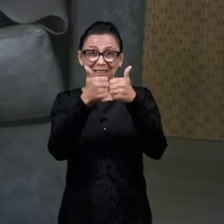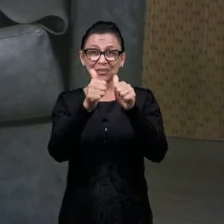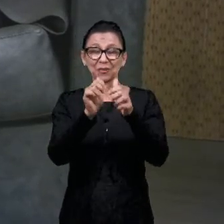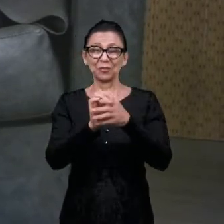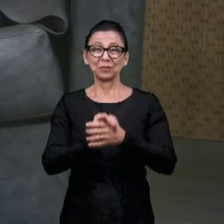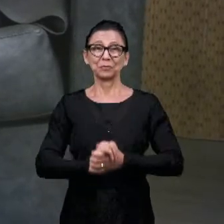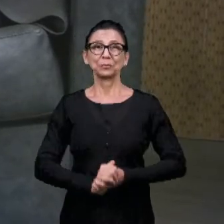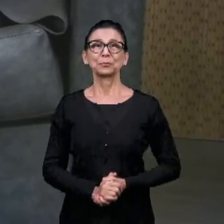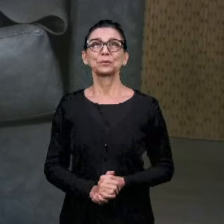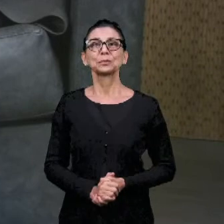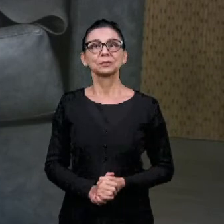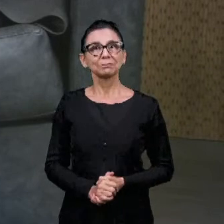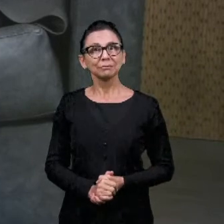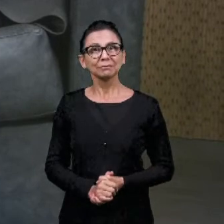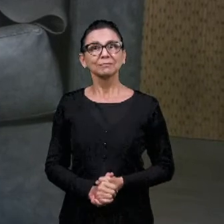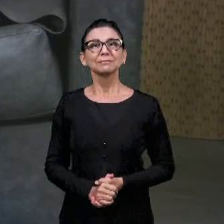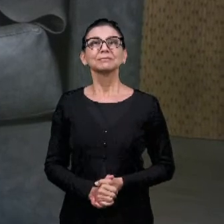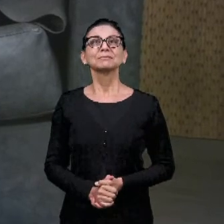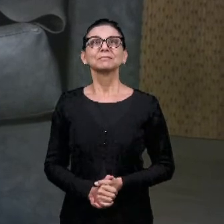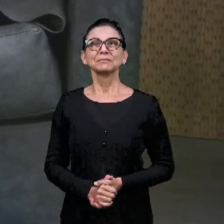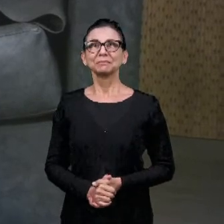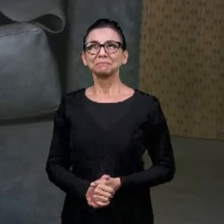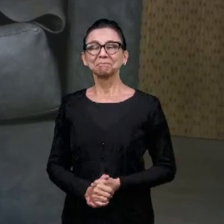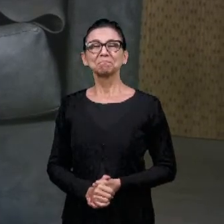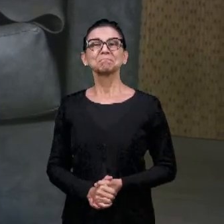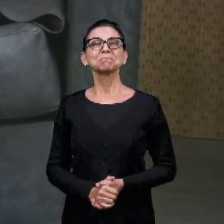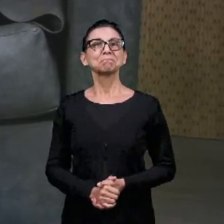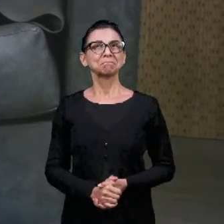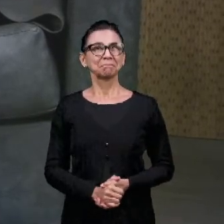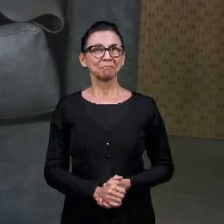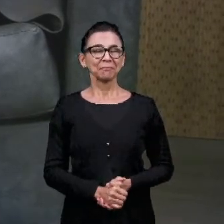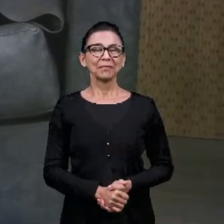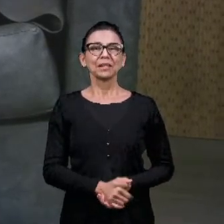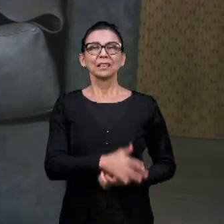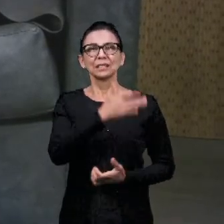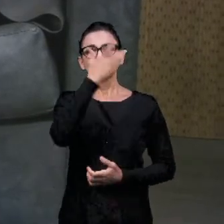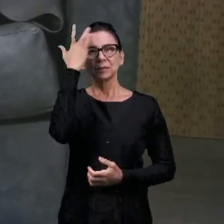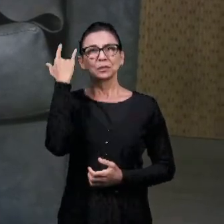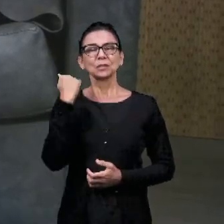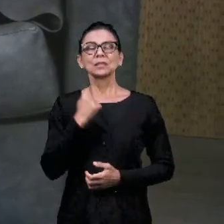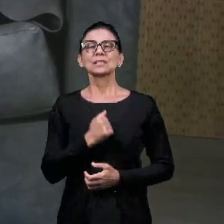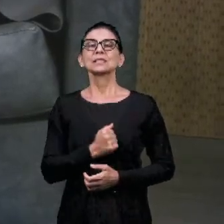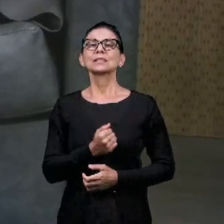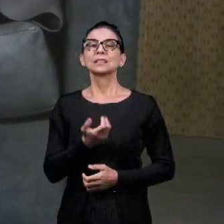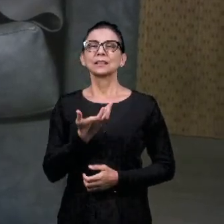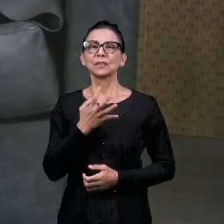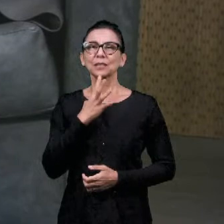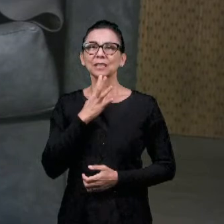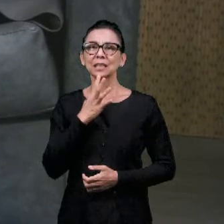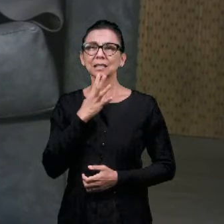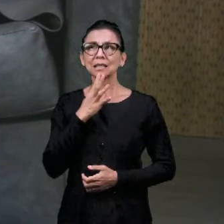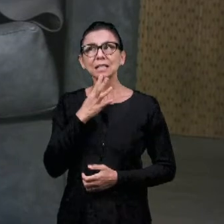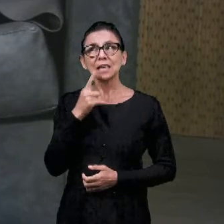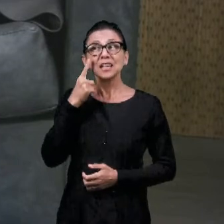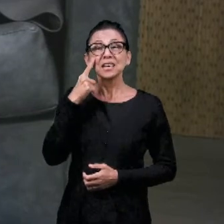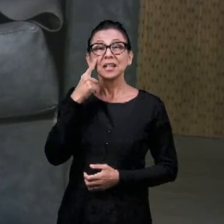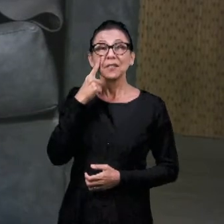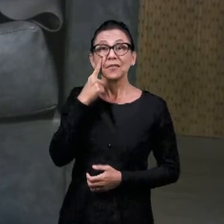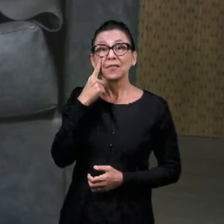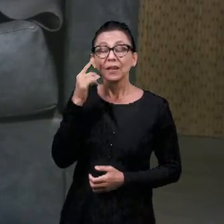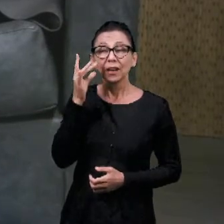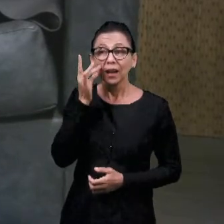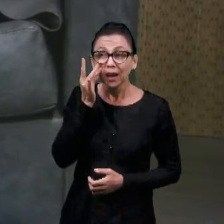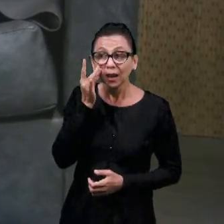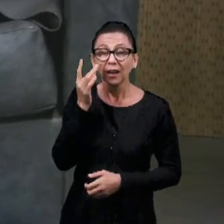Deus. De uma vez só. Curiosidade, né? Os irmãos querem conhecer. Querem conhecer, quer saber como é um estúdio, né? Vem